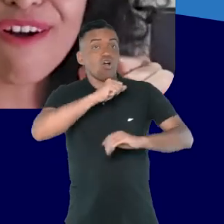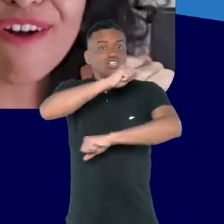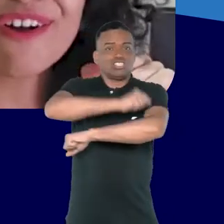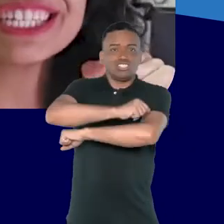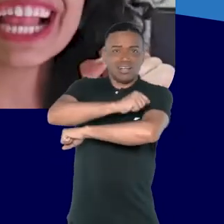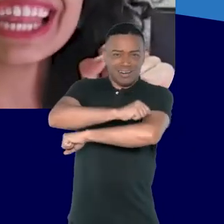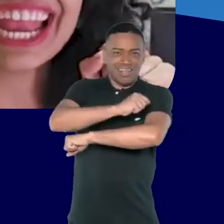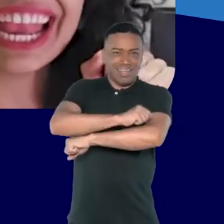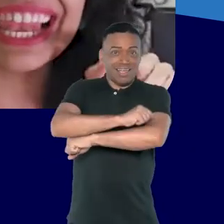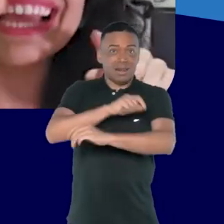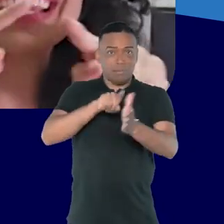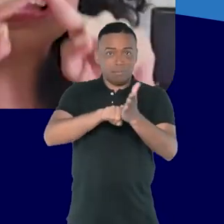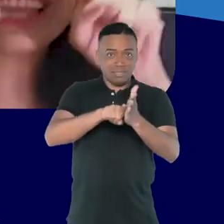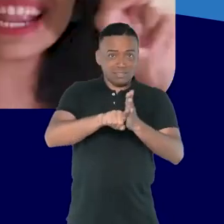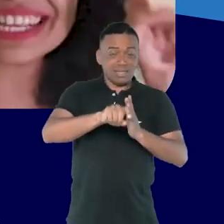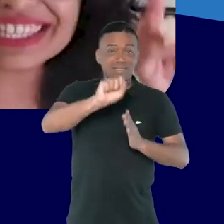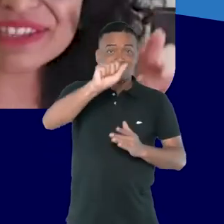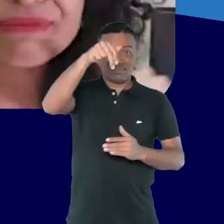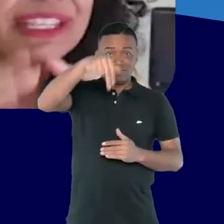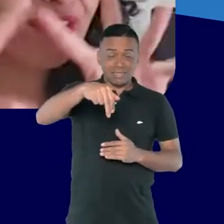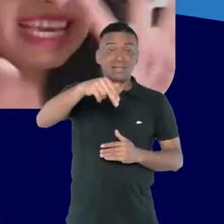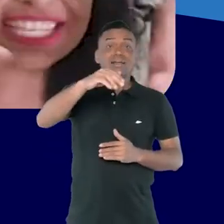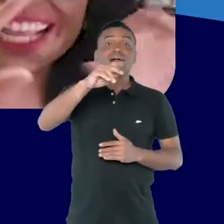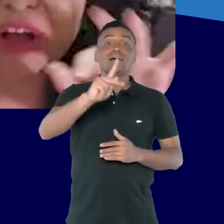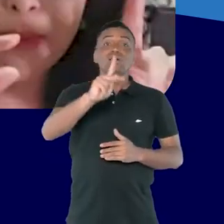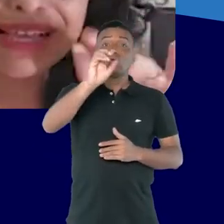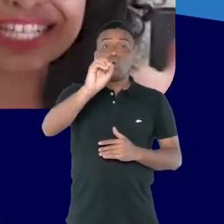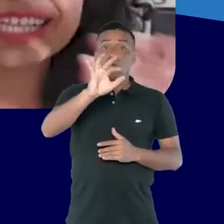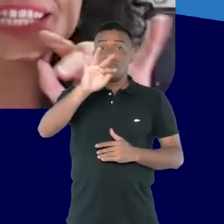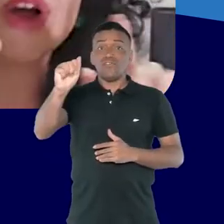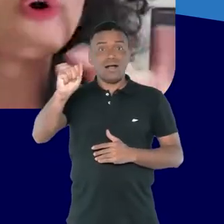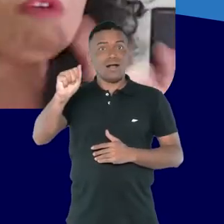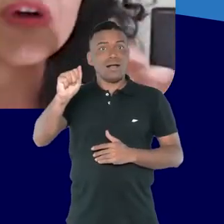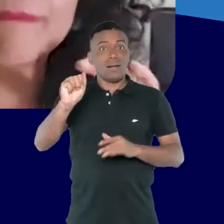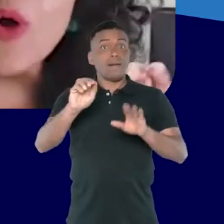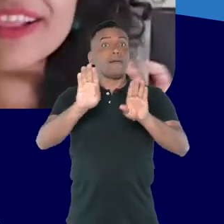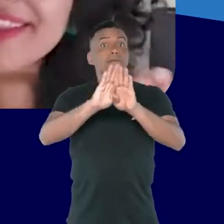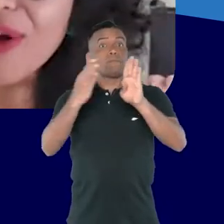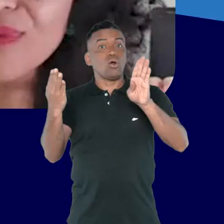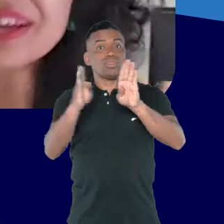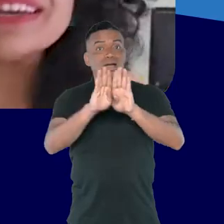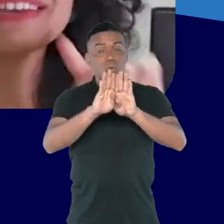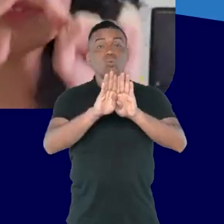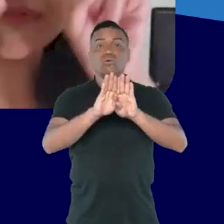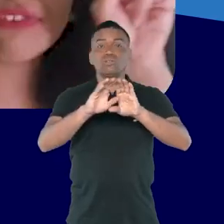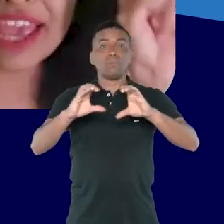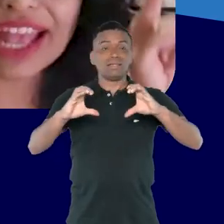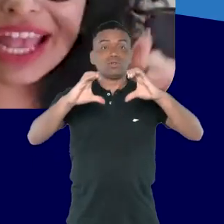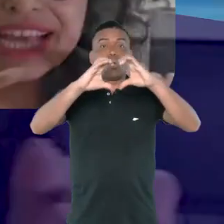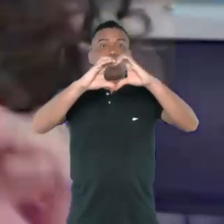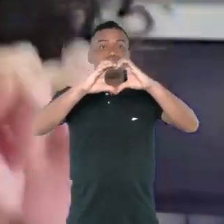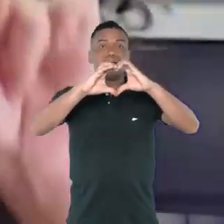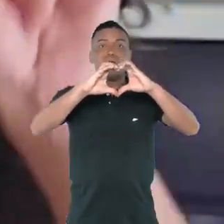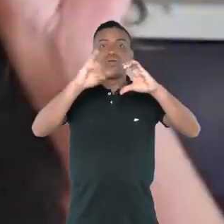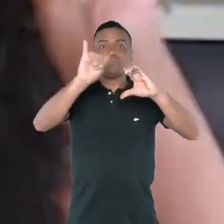de vó, janela, tem esse, se alguém quiser dar uma pesquisa, Sankofa portão,